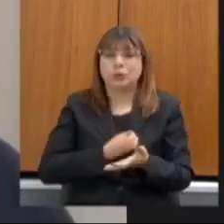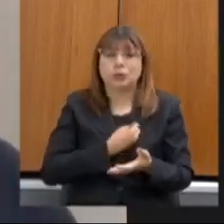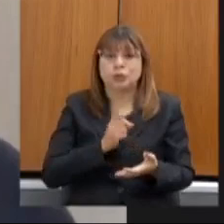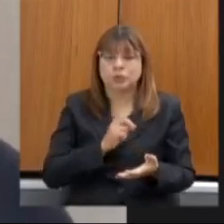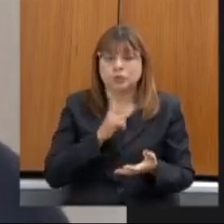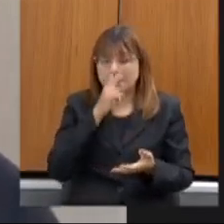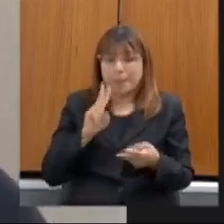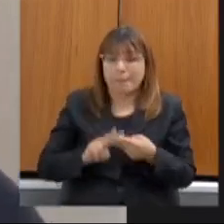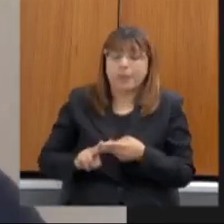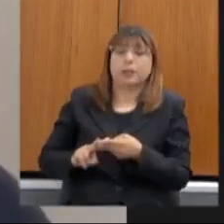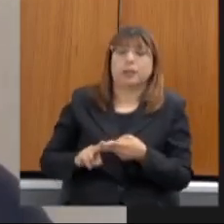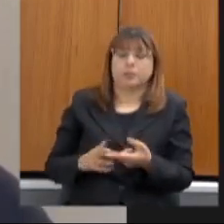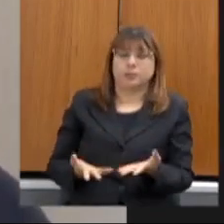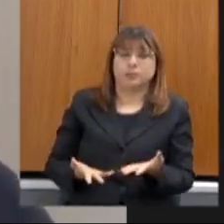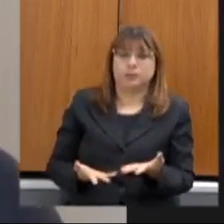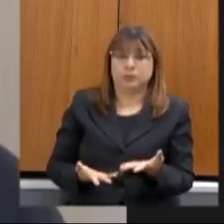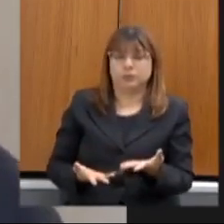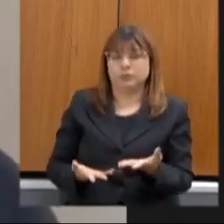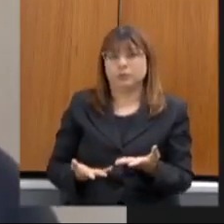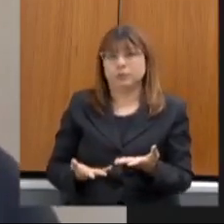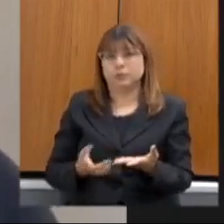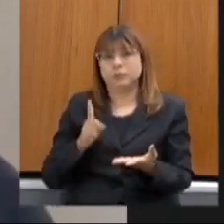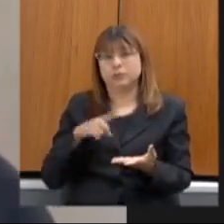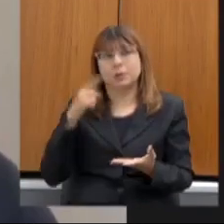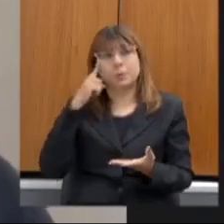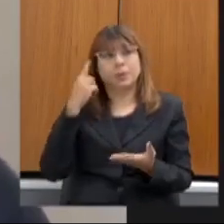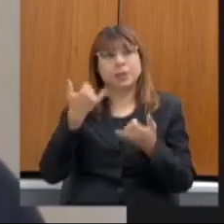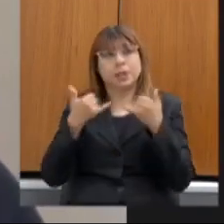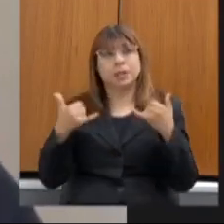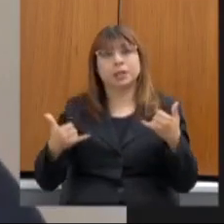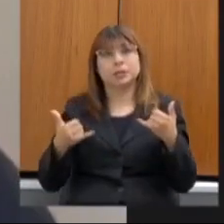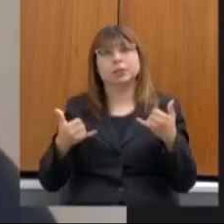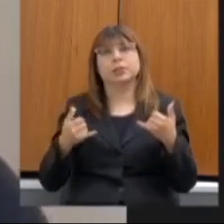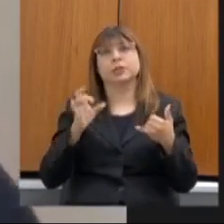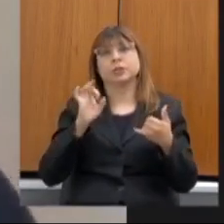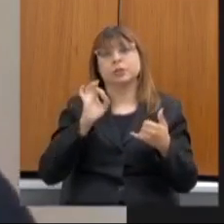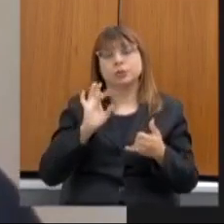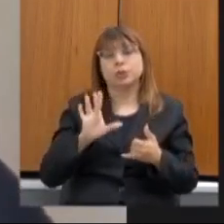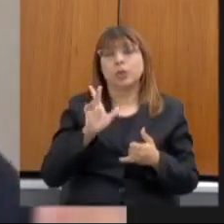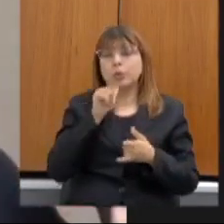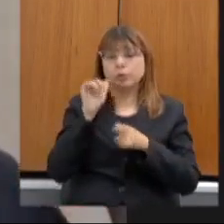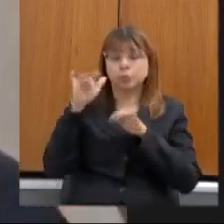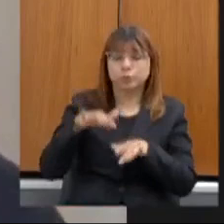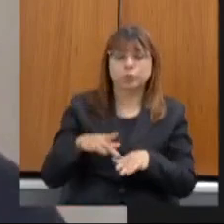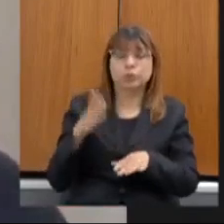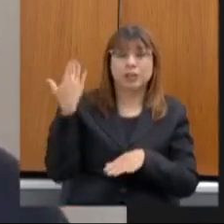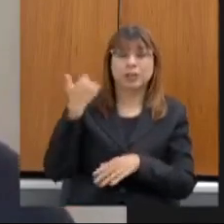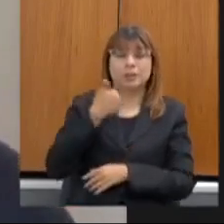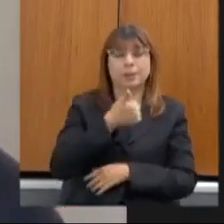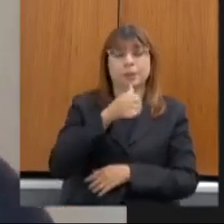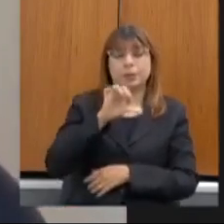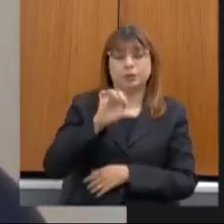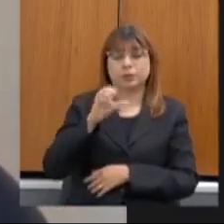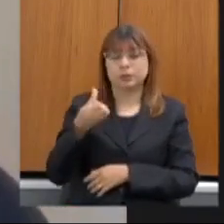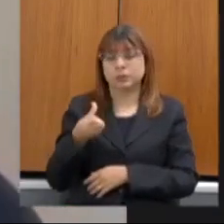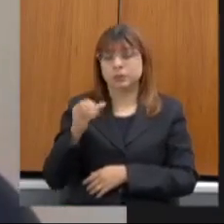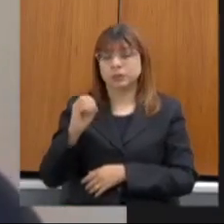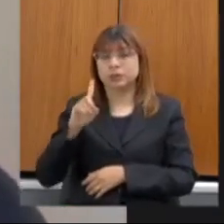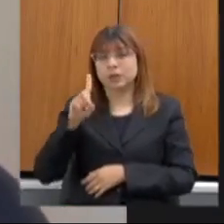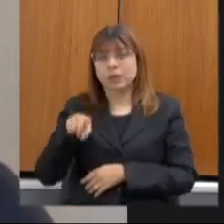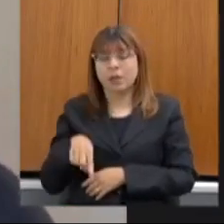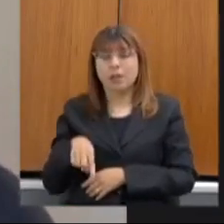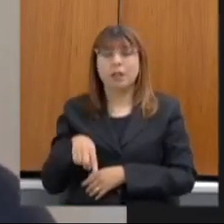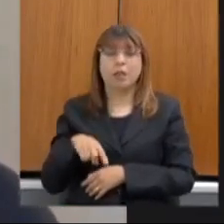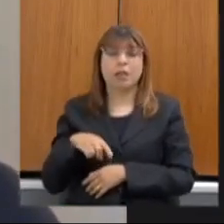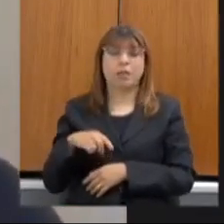está presa na geração da energia hidrelétrica dos anos de 60 e nós sabemos hoje que uma energia